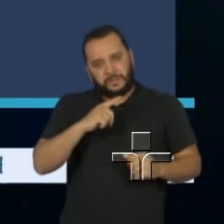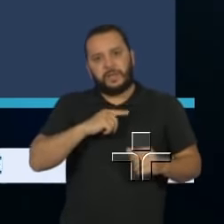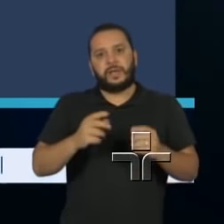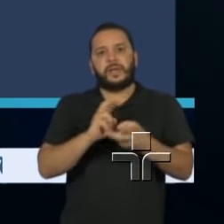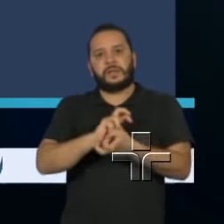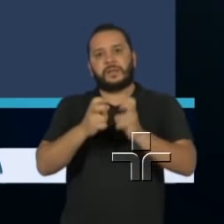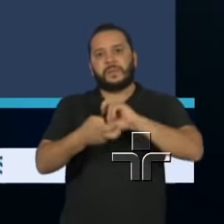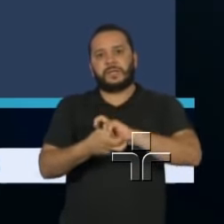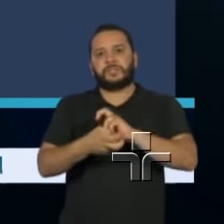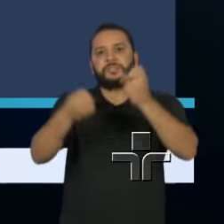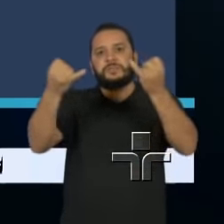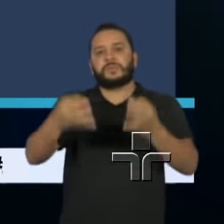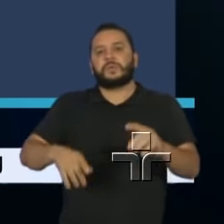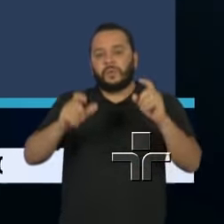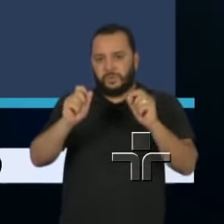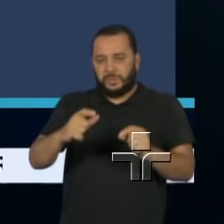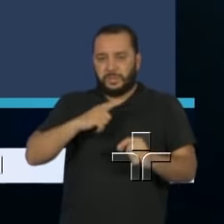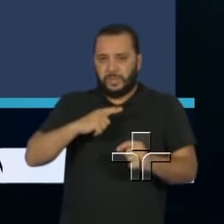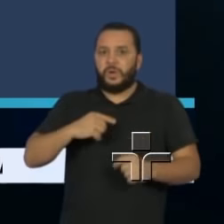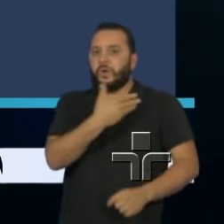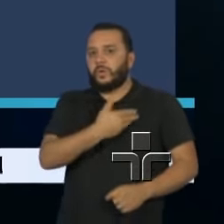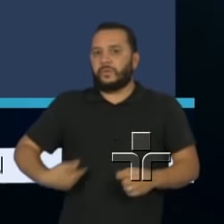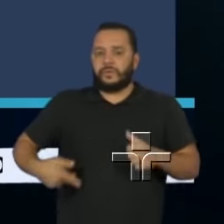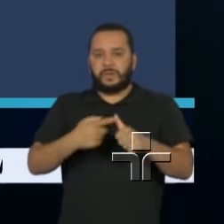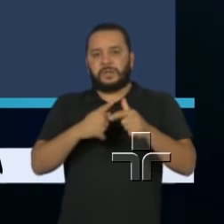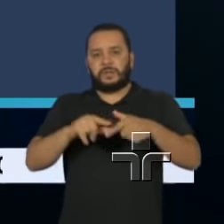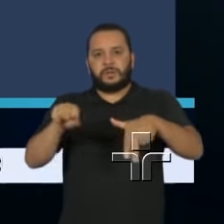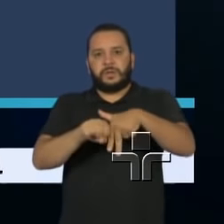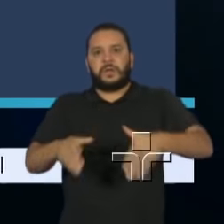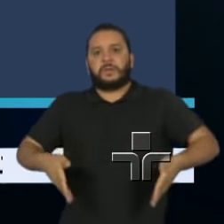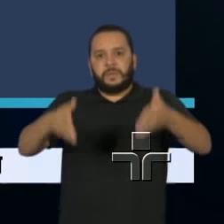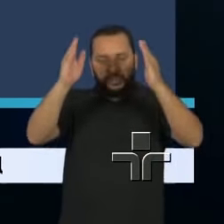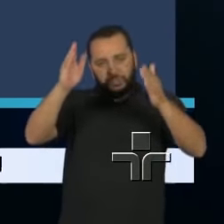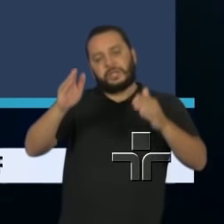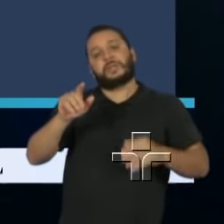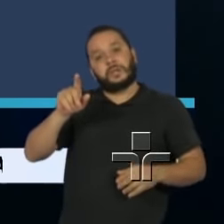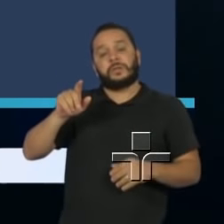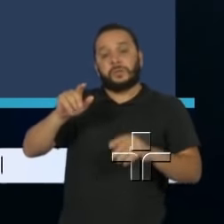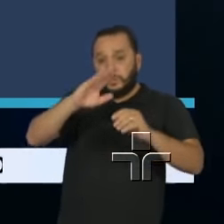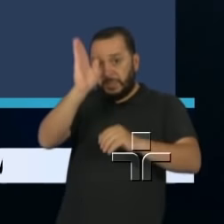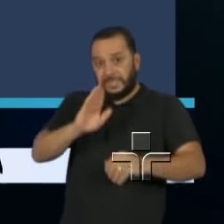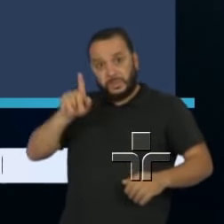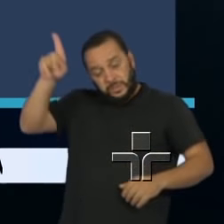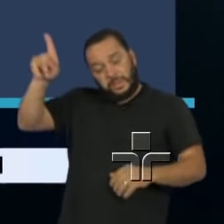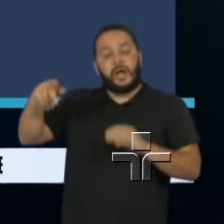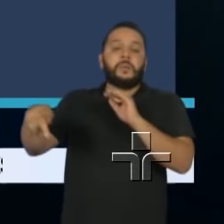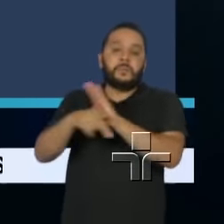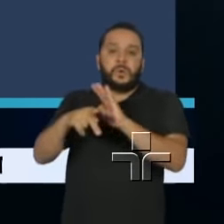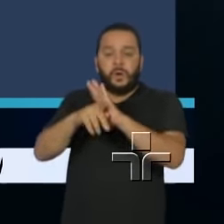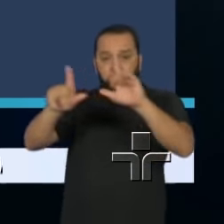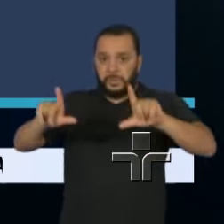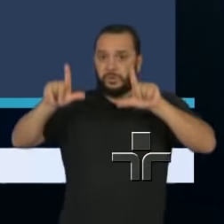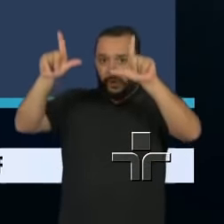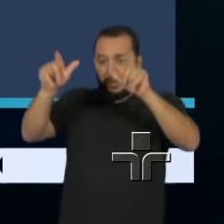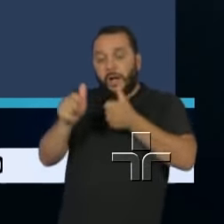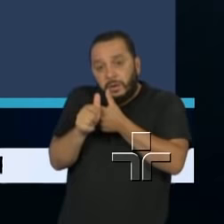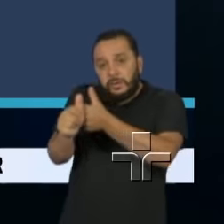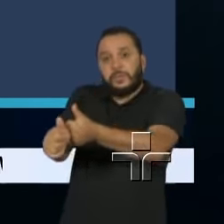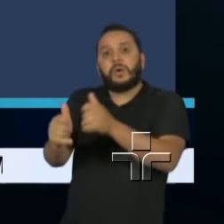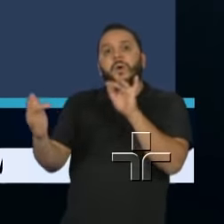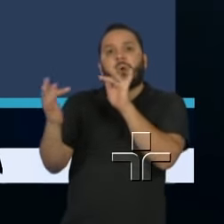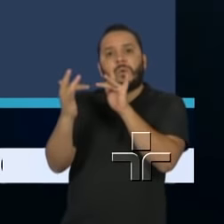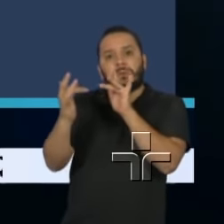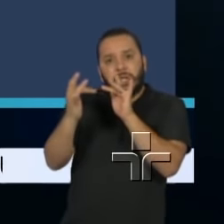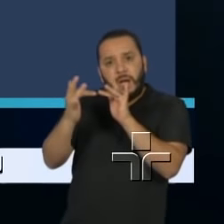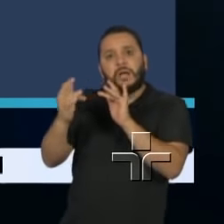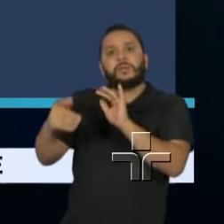Exteriores informou que o governo, a embaixada e o consulado do Brasil em Tóquio acompanharam o caso e estiveram em contato com as